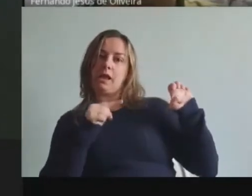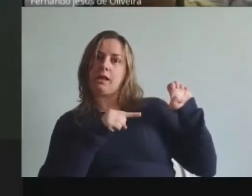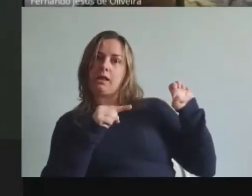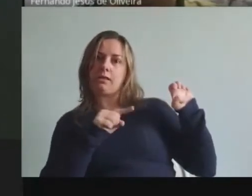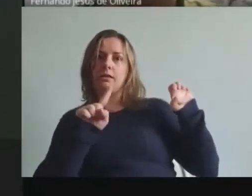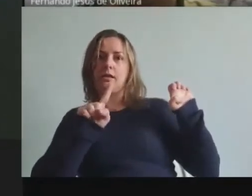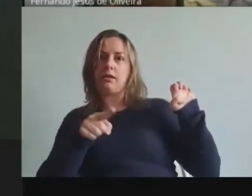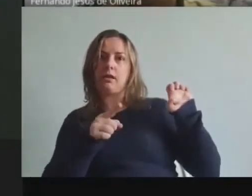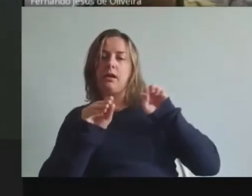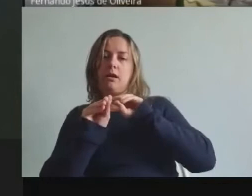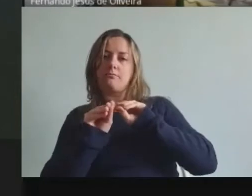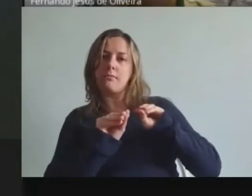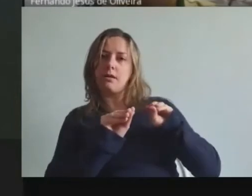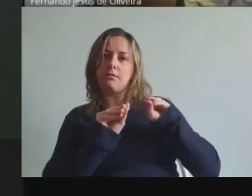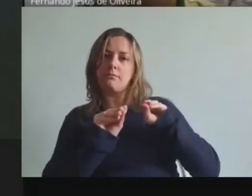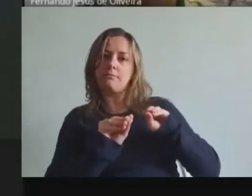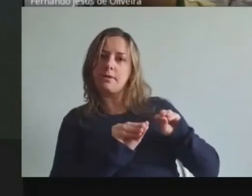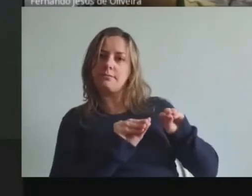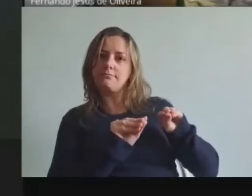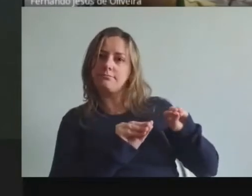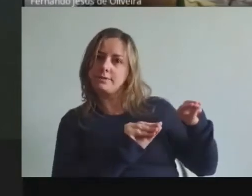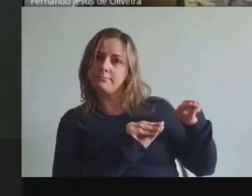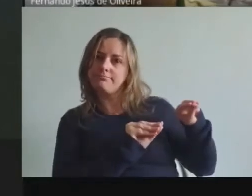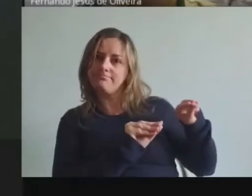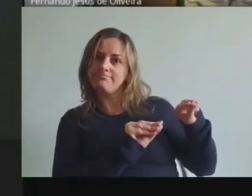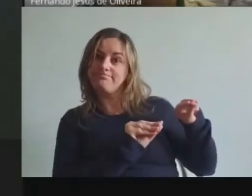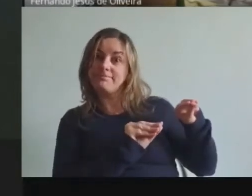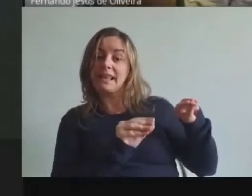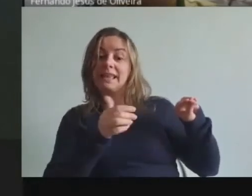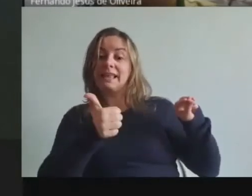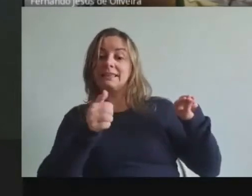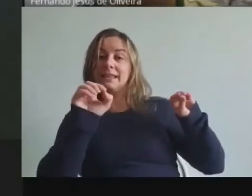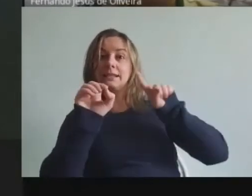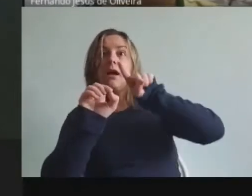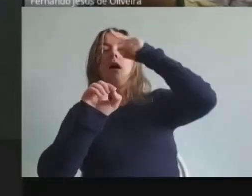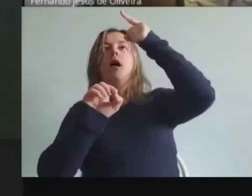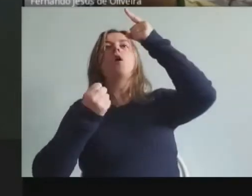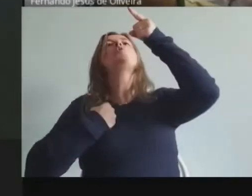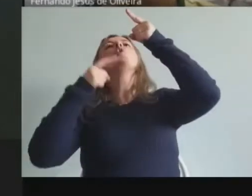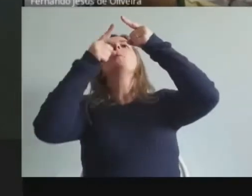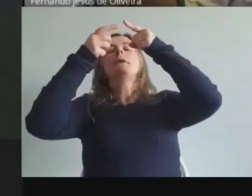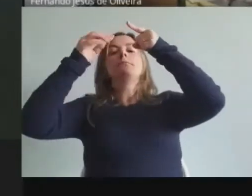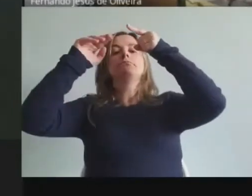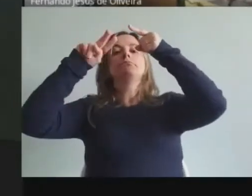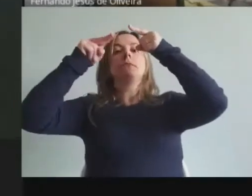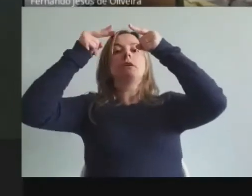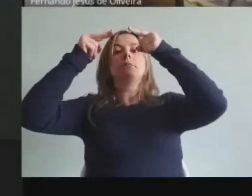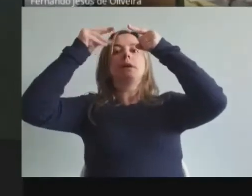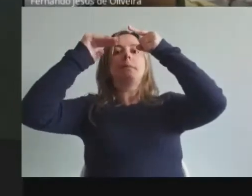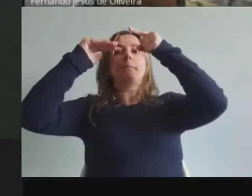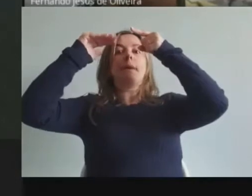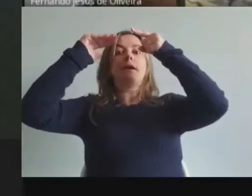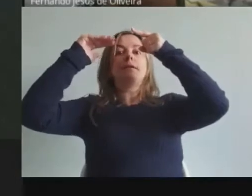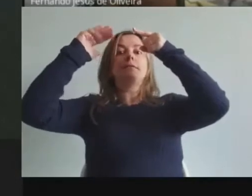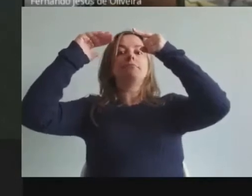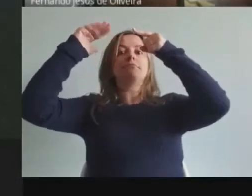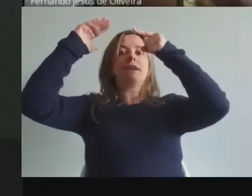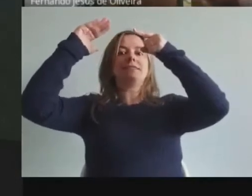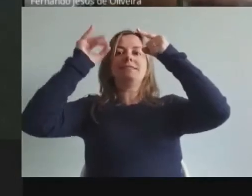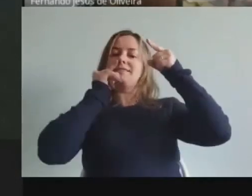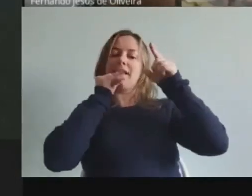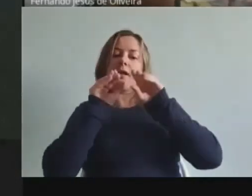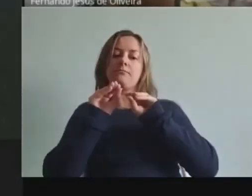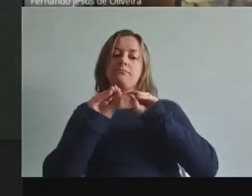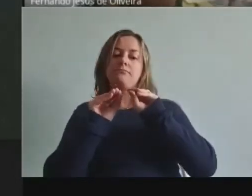esquerda, o expoente da potência de 10 vai aumentar. Cada casa que você anda, o expoente da